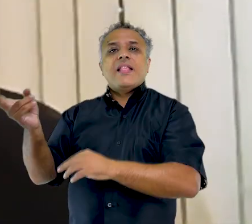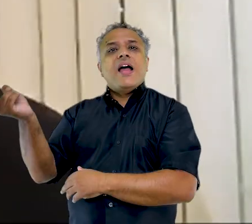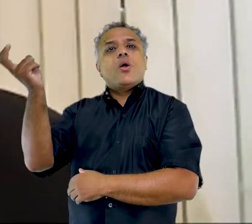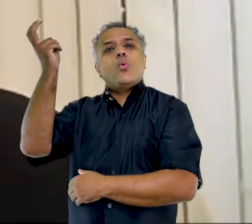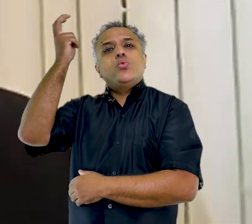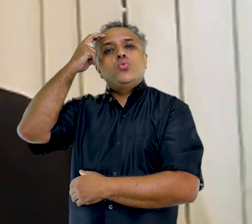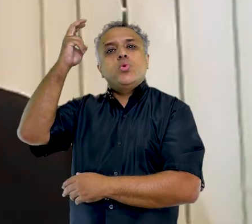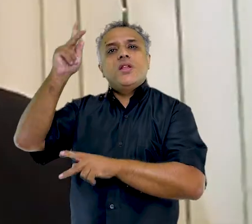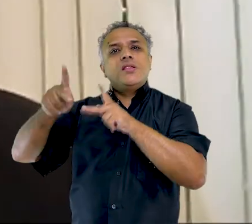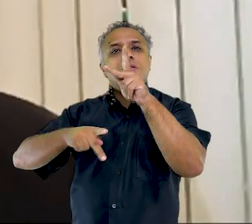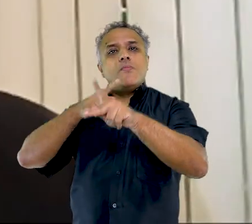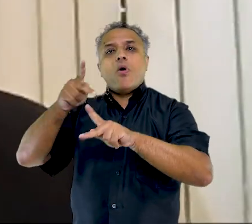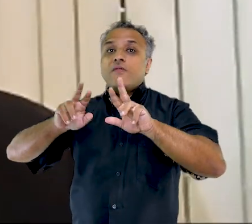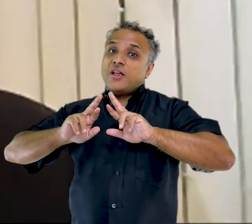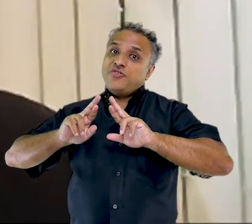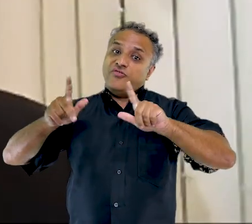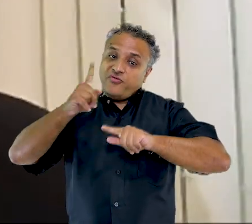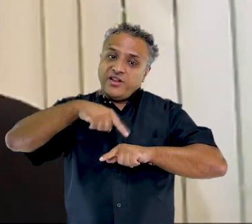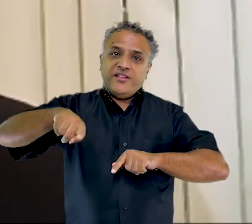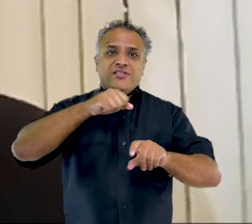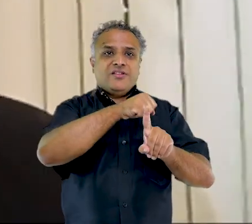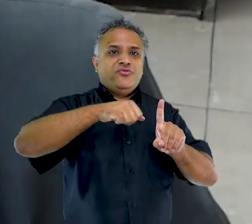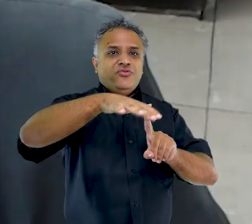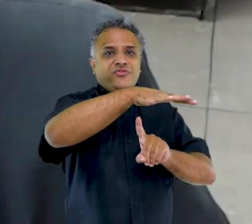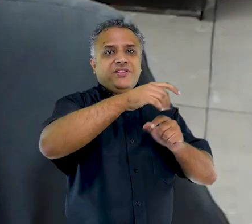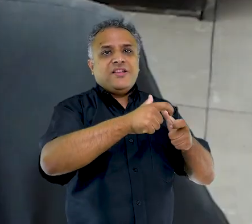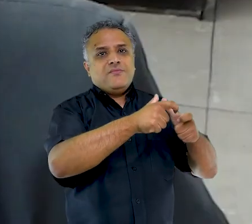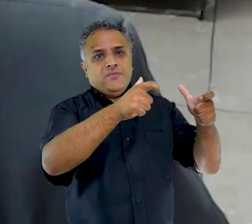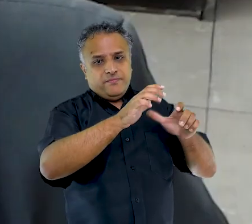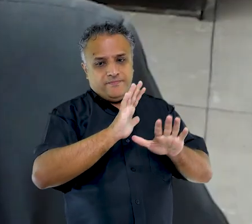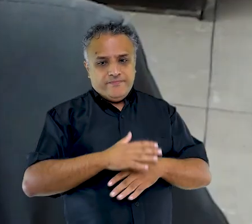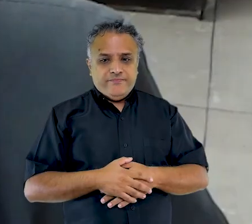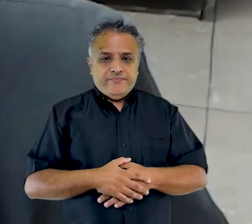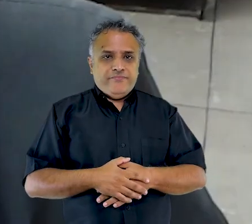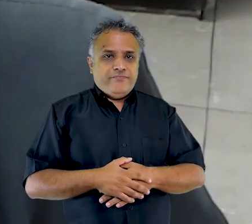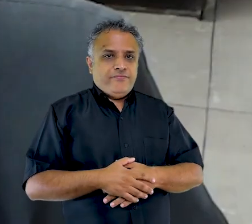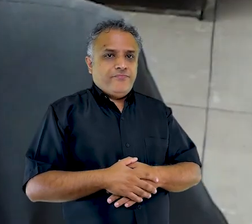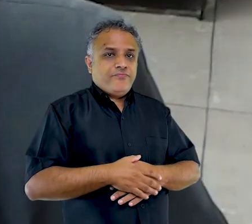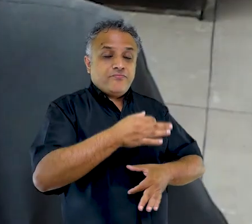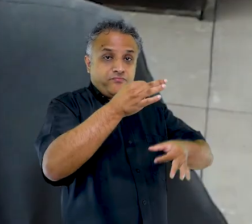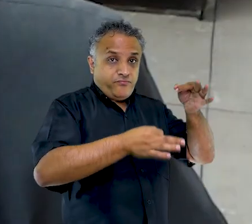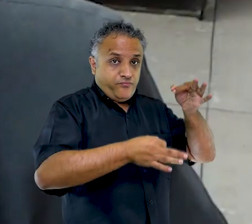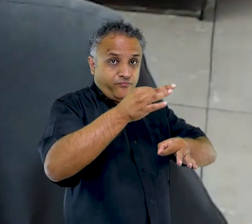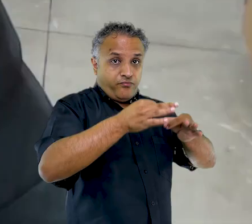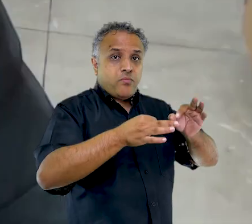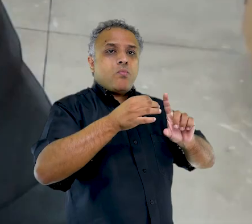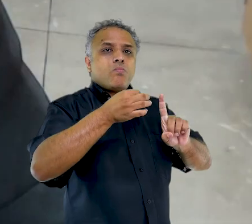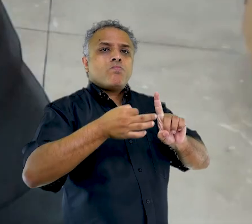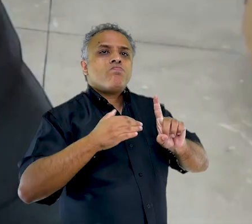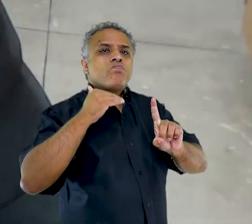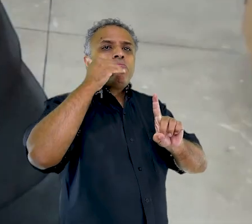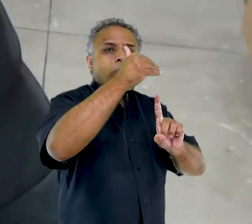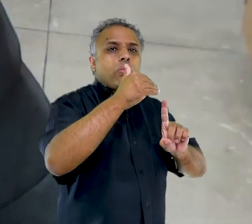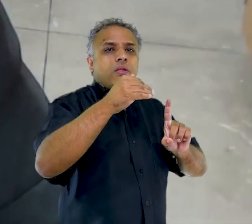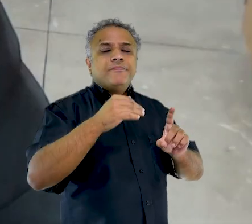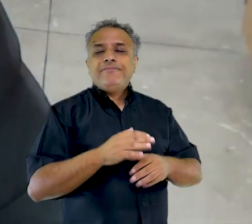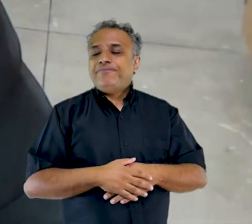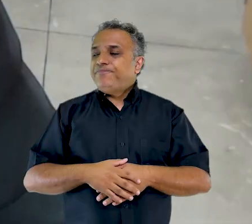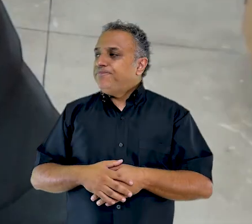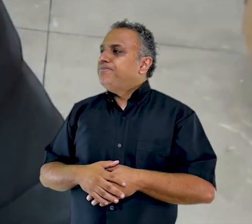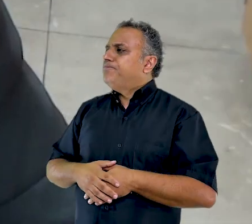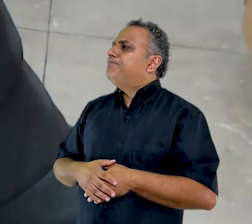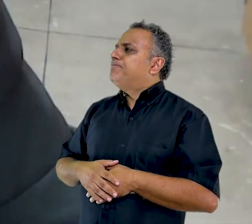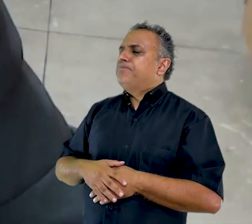desses povos, que é diferente da cultura da sociedade dominante. O magistrado João Paulo Piropo completa. É possível,